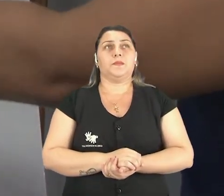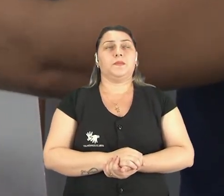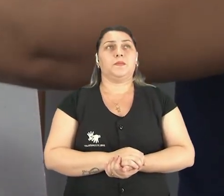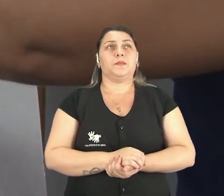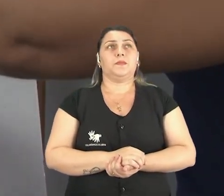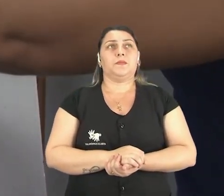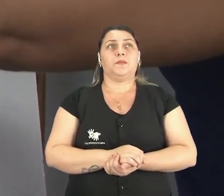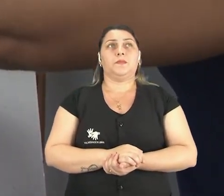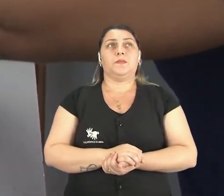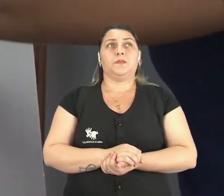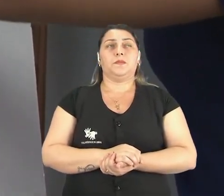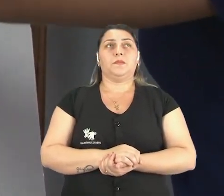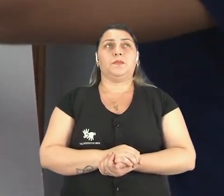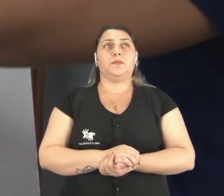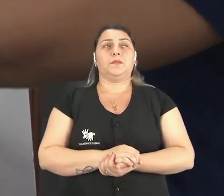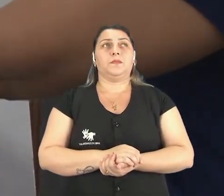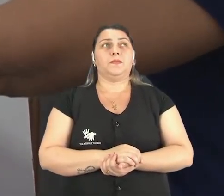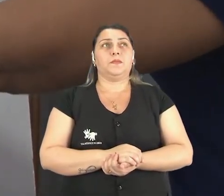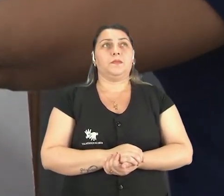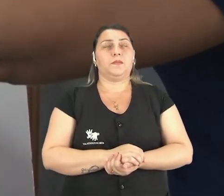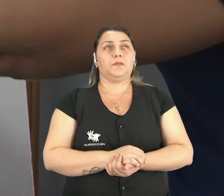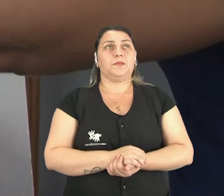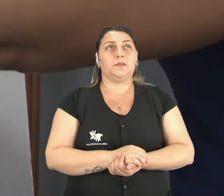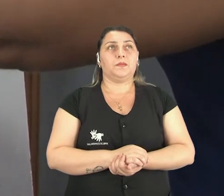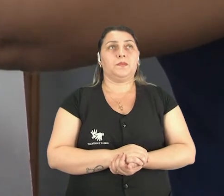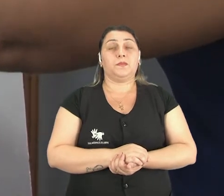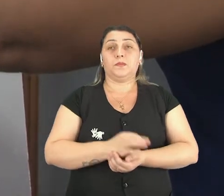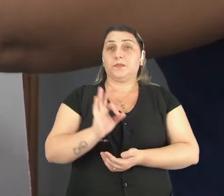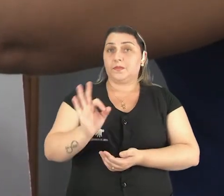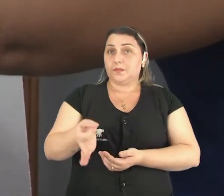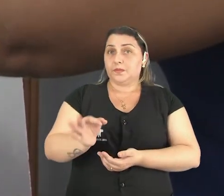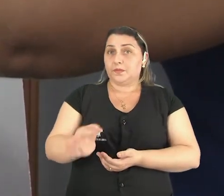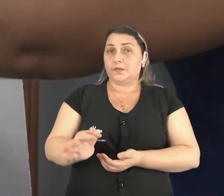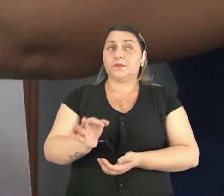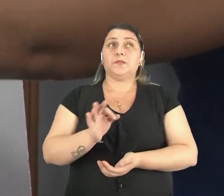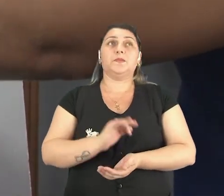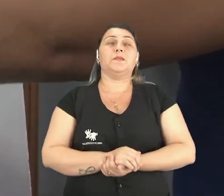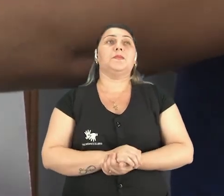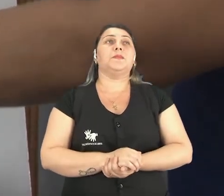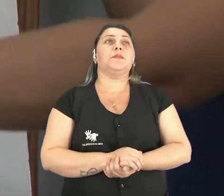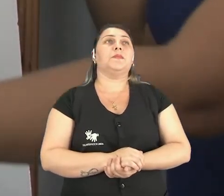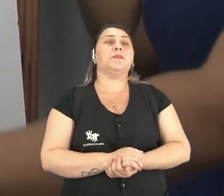Então, coloca aqui o verde, certinho.